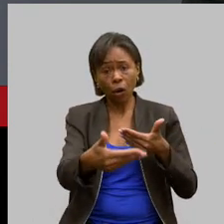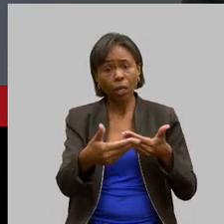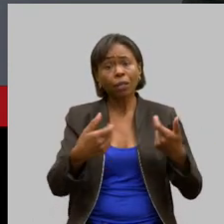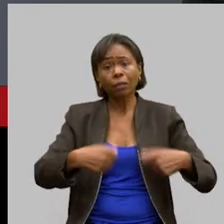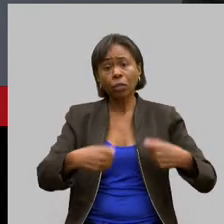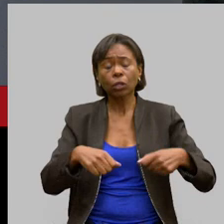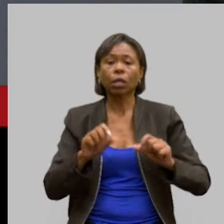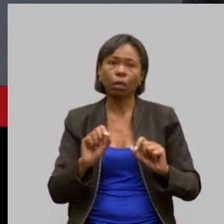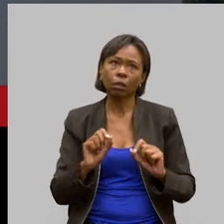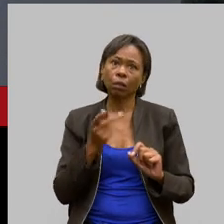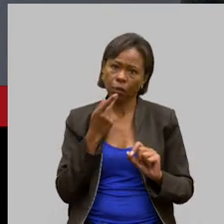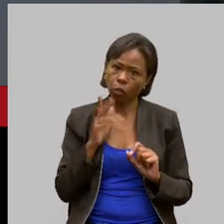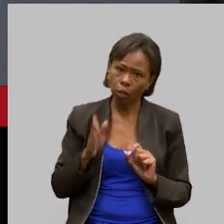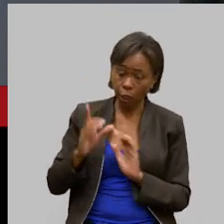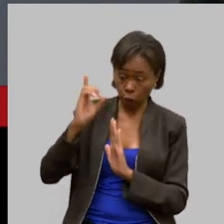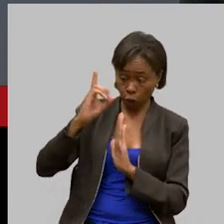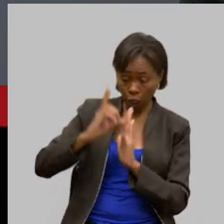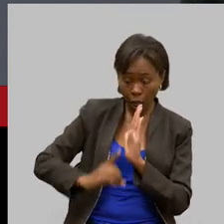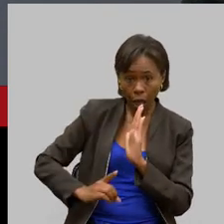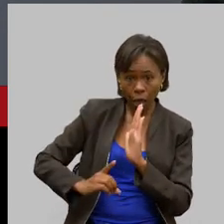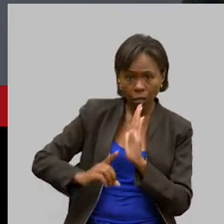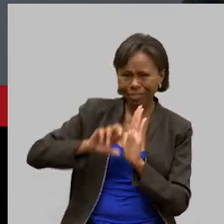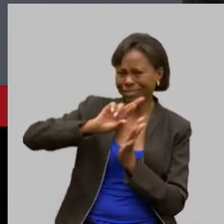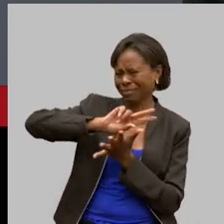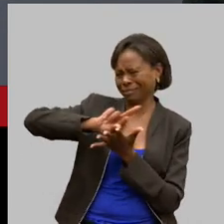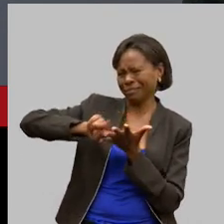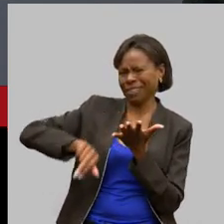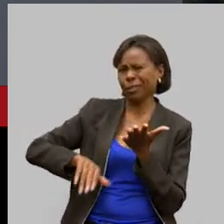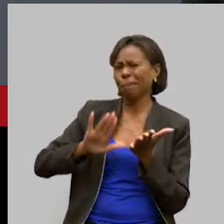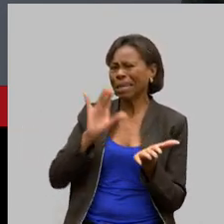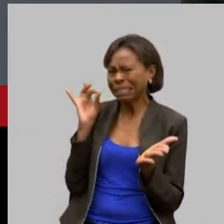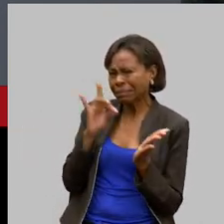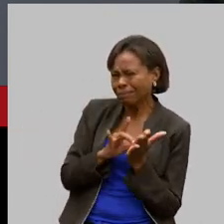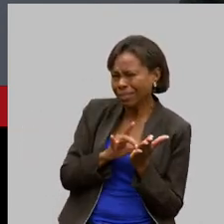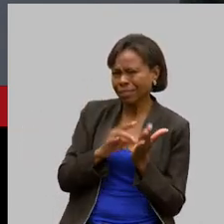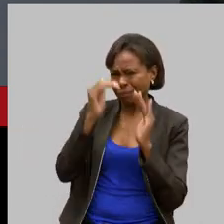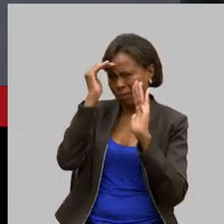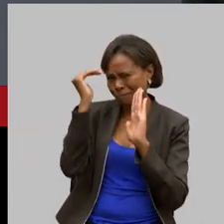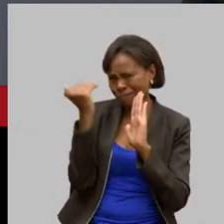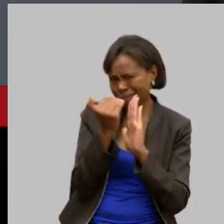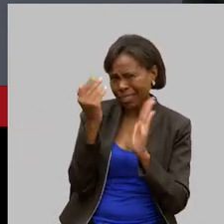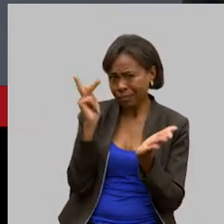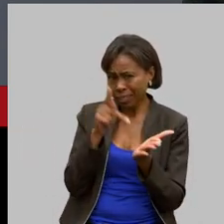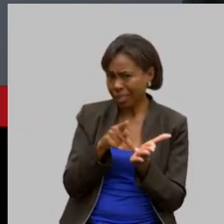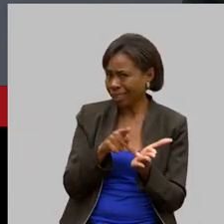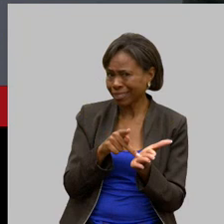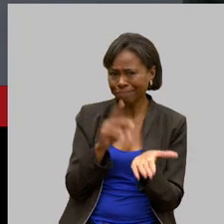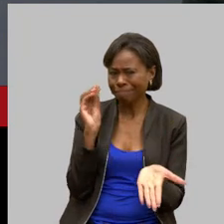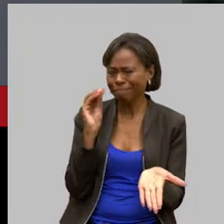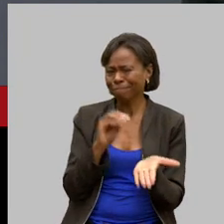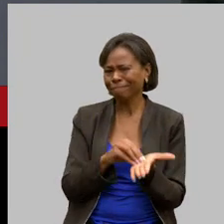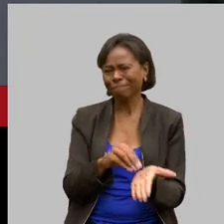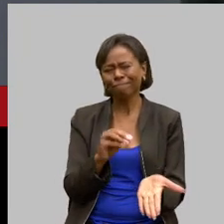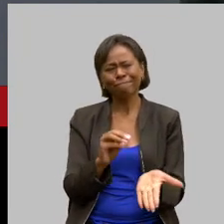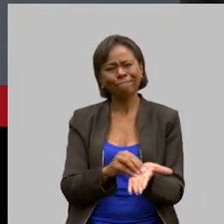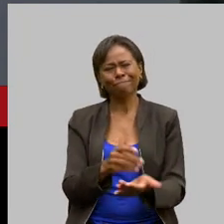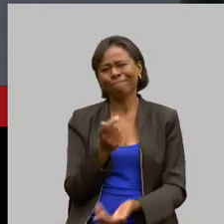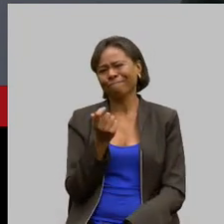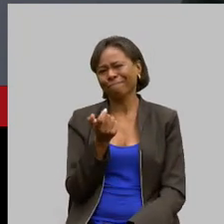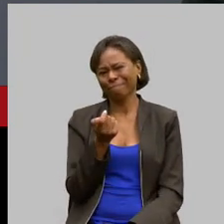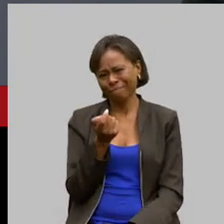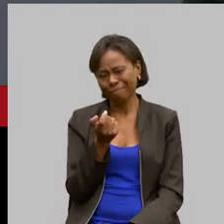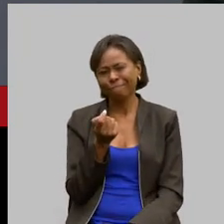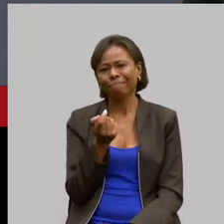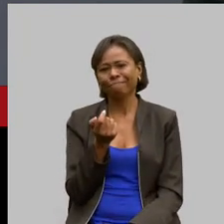direitos temos muitos mas a efetividade em si ainda é muito a quem muito baixa Inclusive a própria